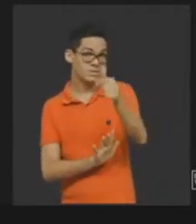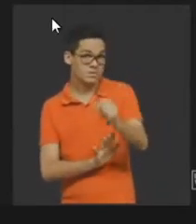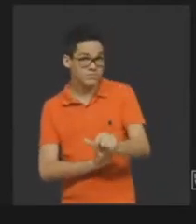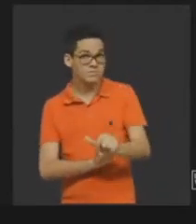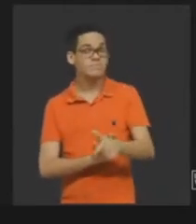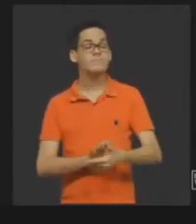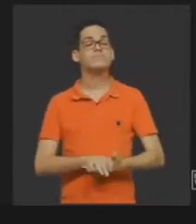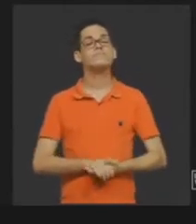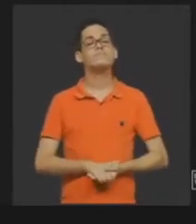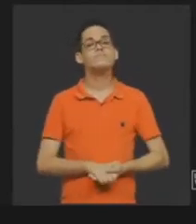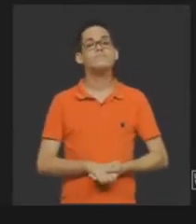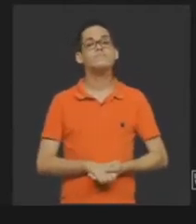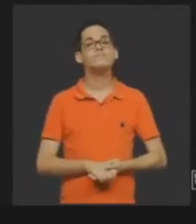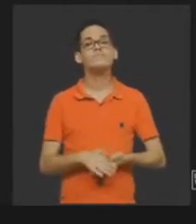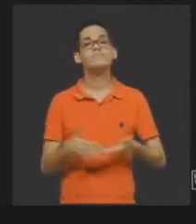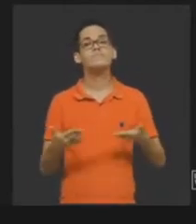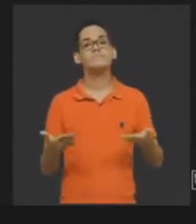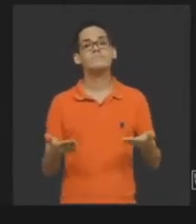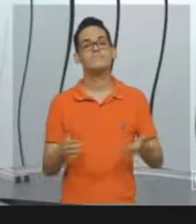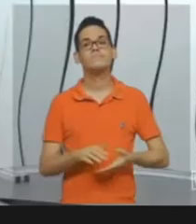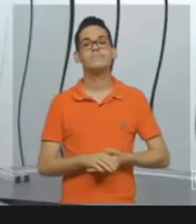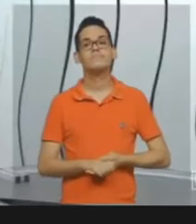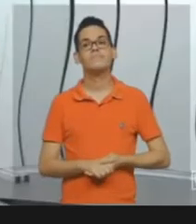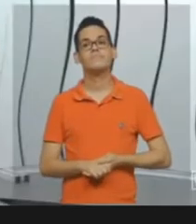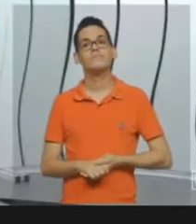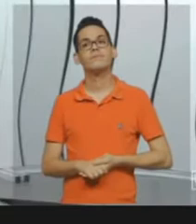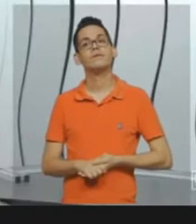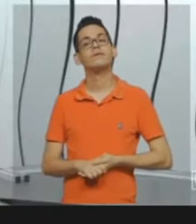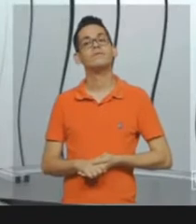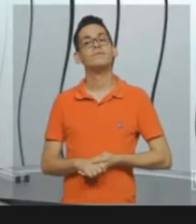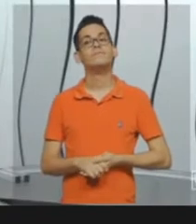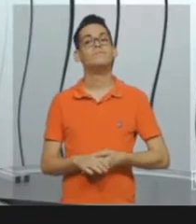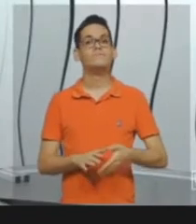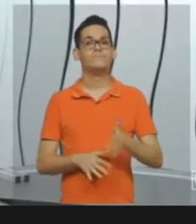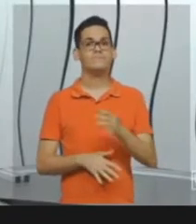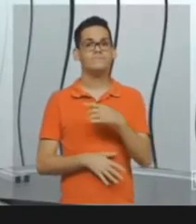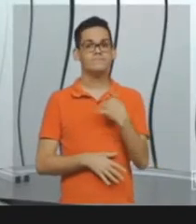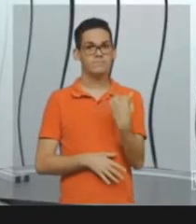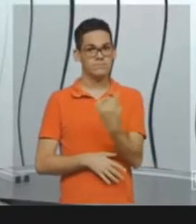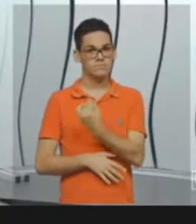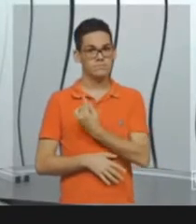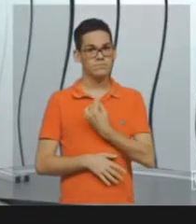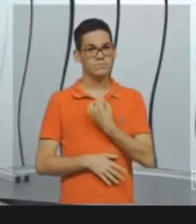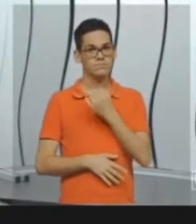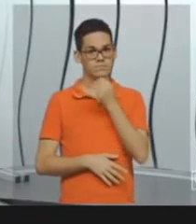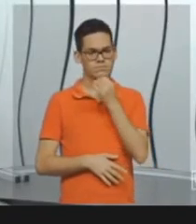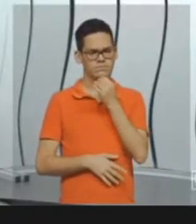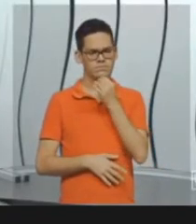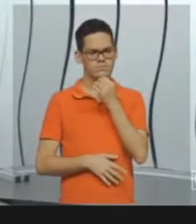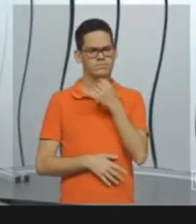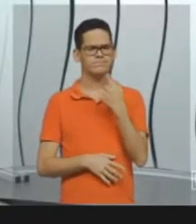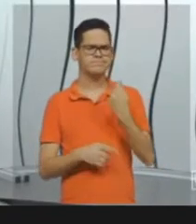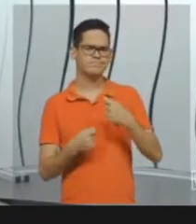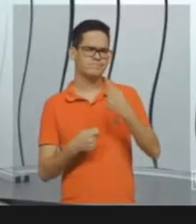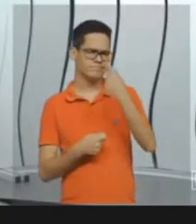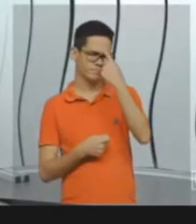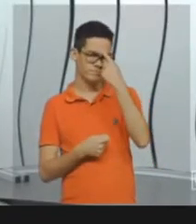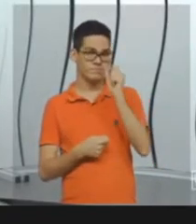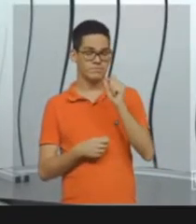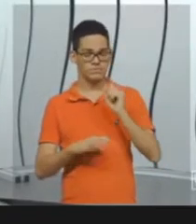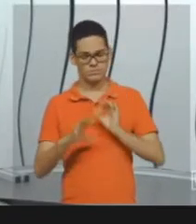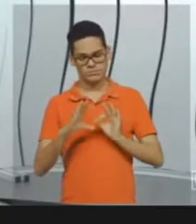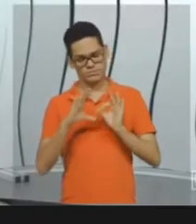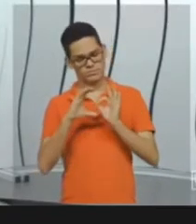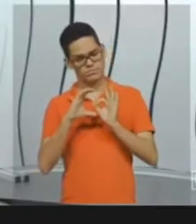rapidamente. Vamos para a próxima aqui. Nós também chegamos a falar um pouco que o núcleo, ele